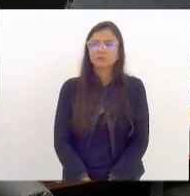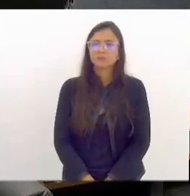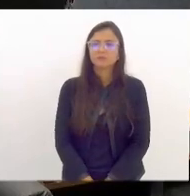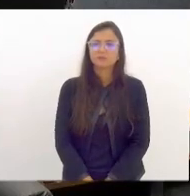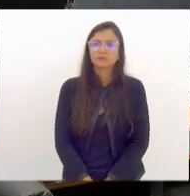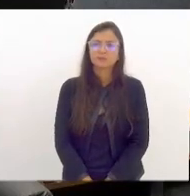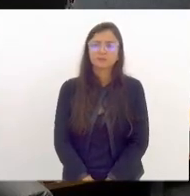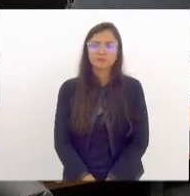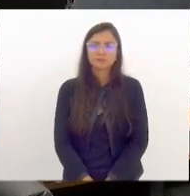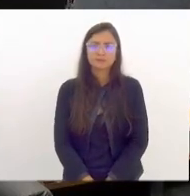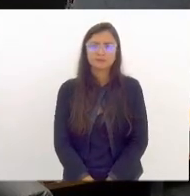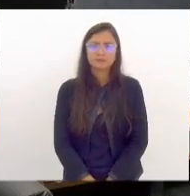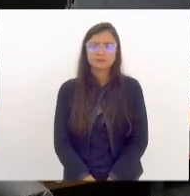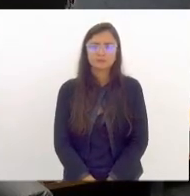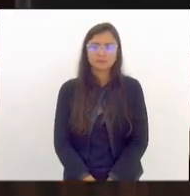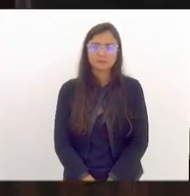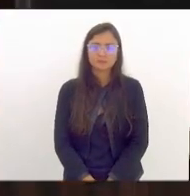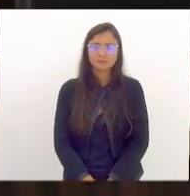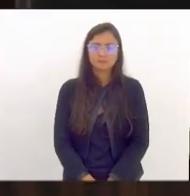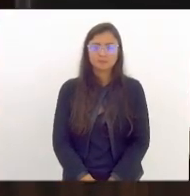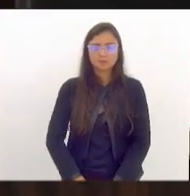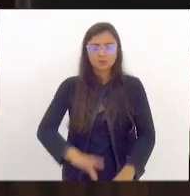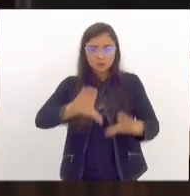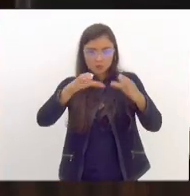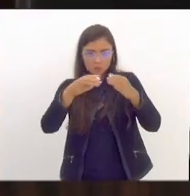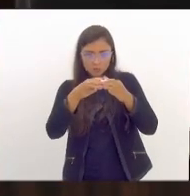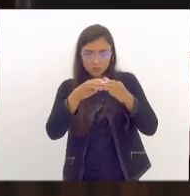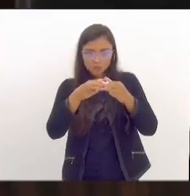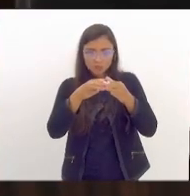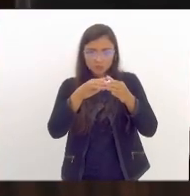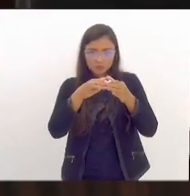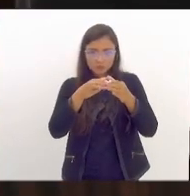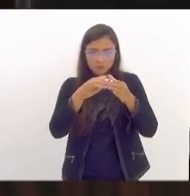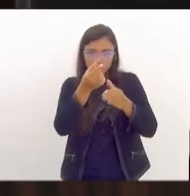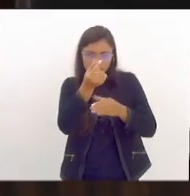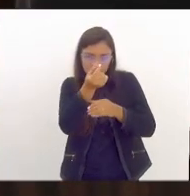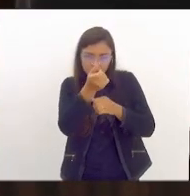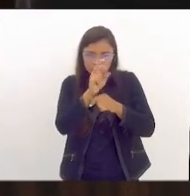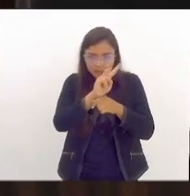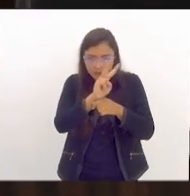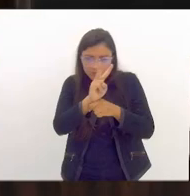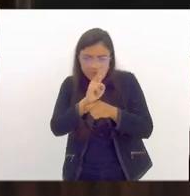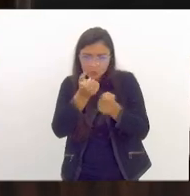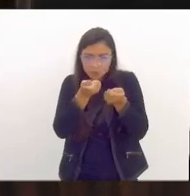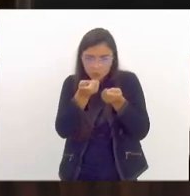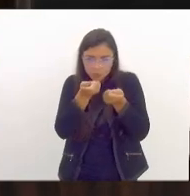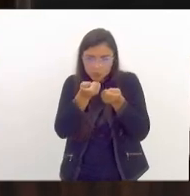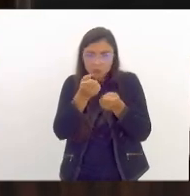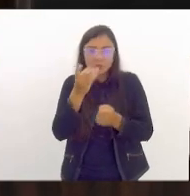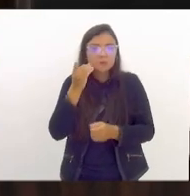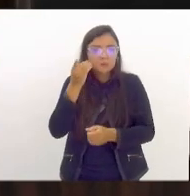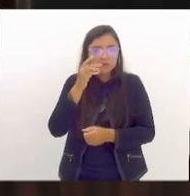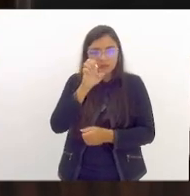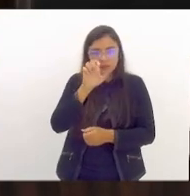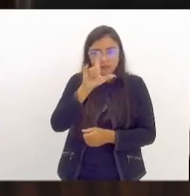Pela Comissão de Orçamento, Fiscalização Financeira e Controle, deputado Eliomar Coelho.